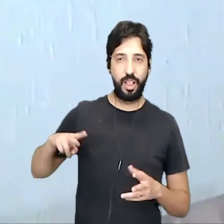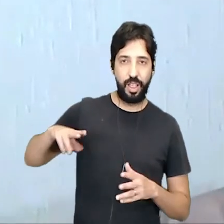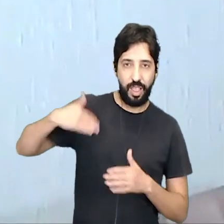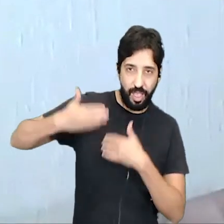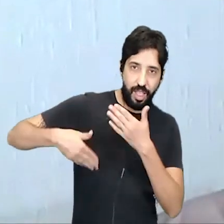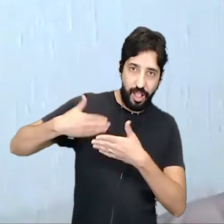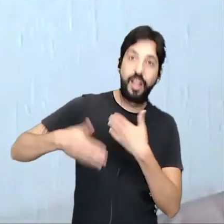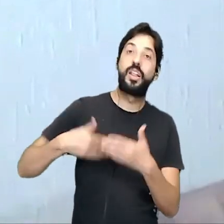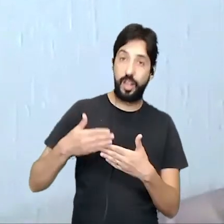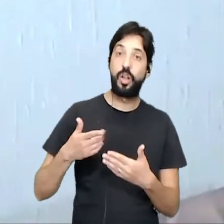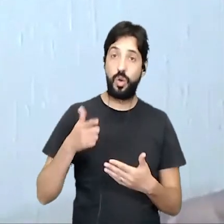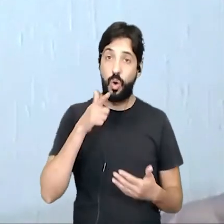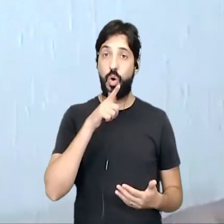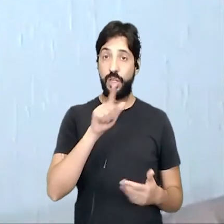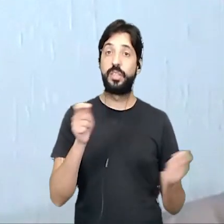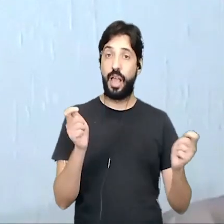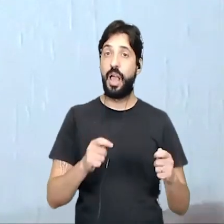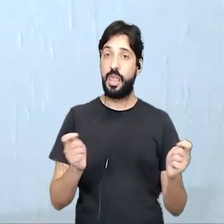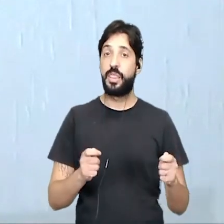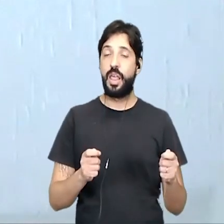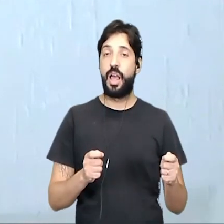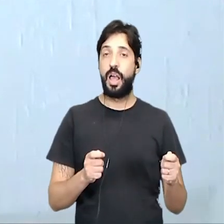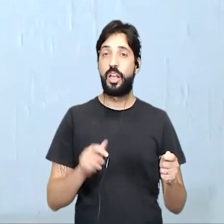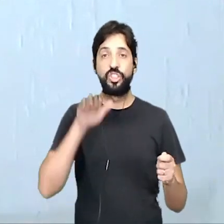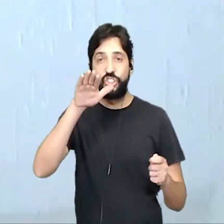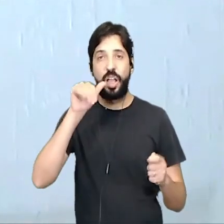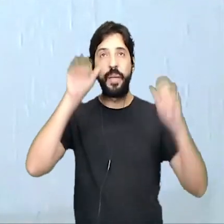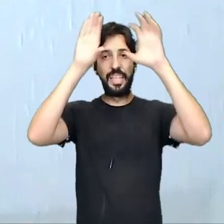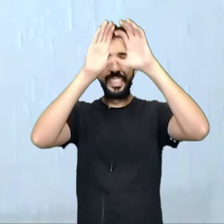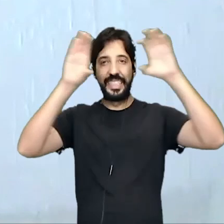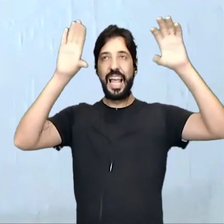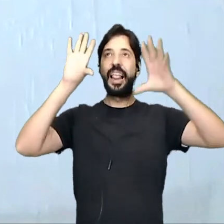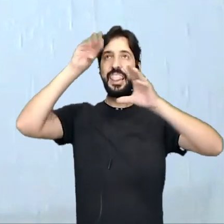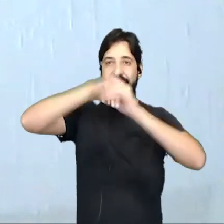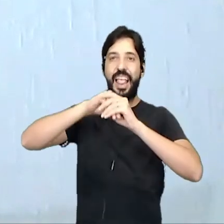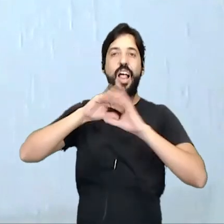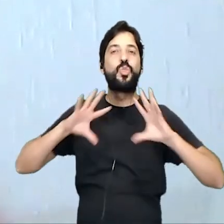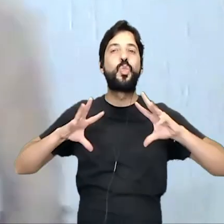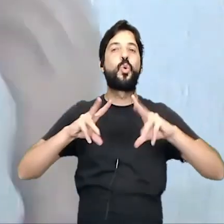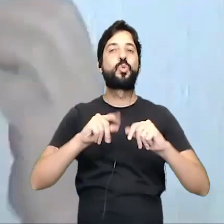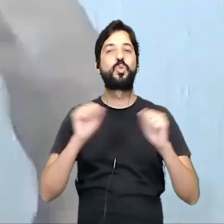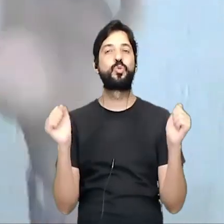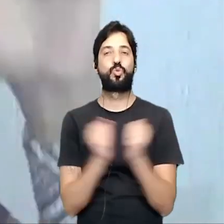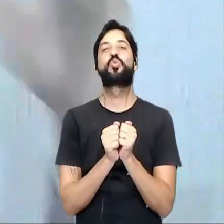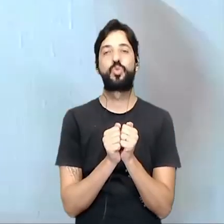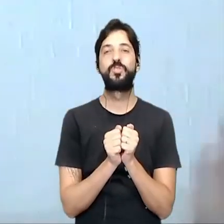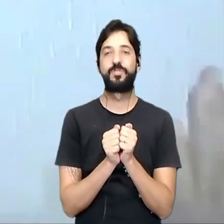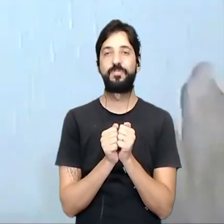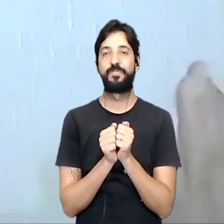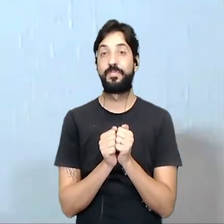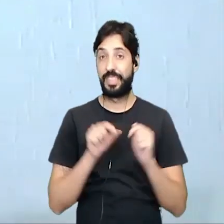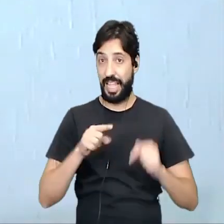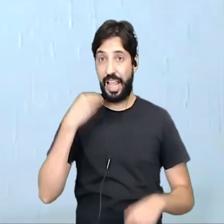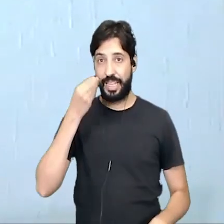nossos atropelos, a gente ainda consegue evocar um céu que cabe todos